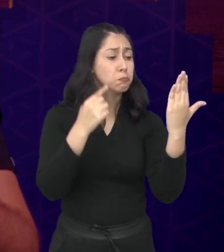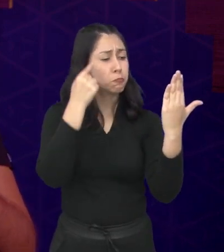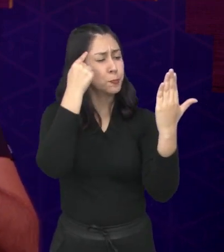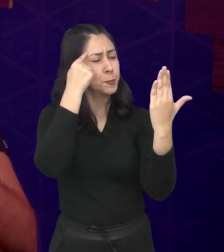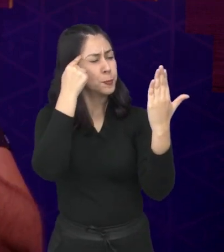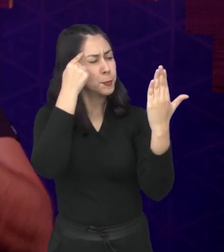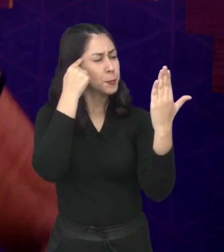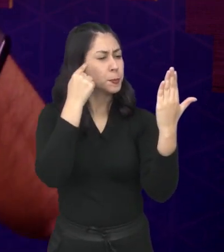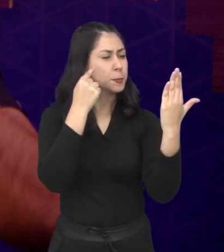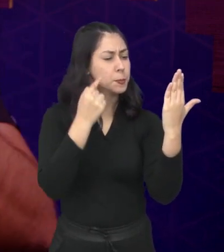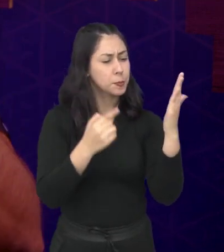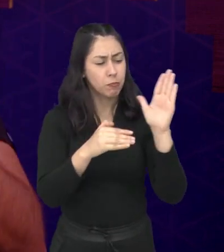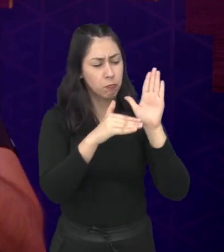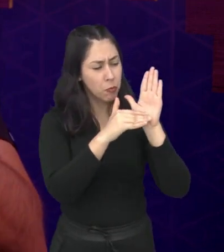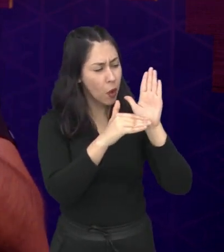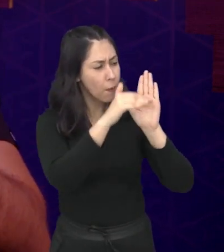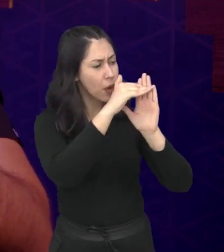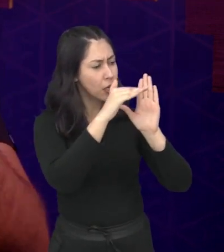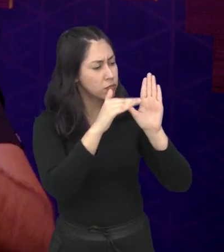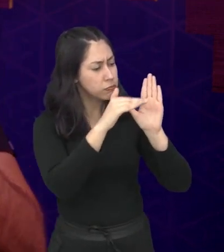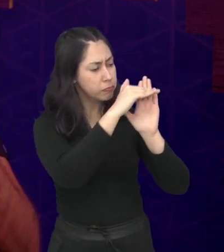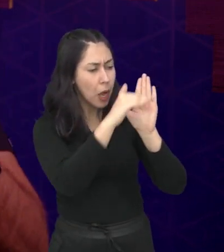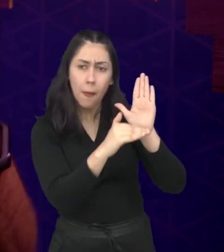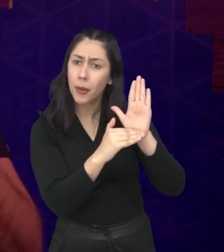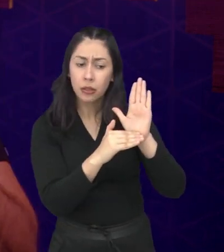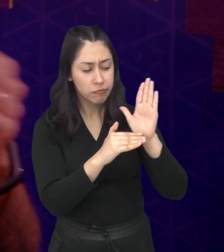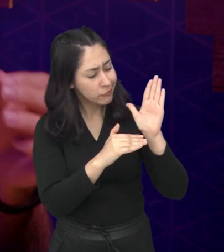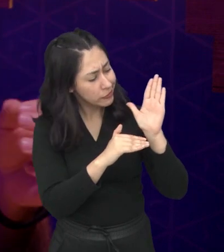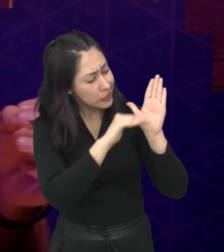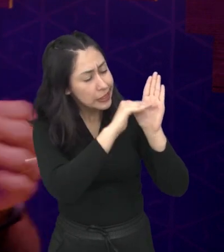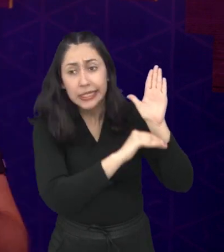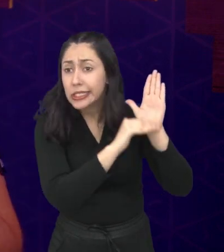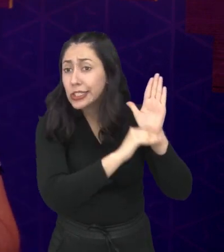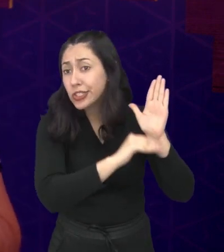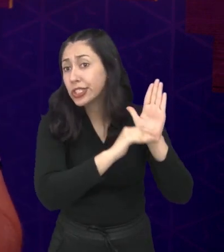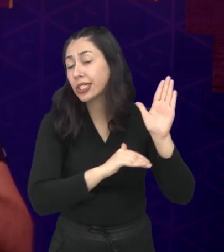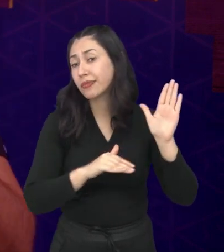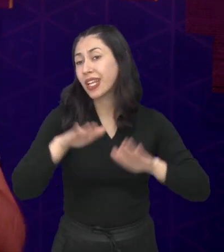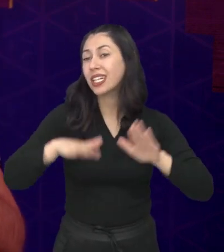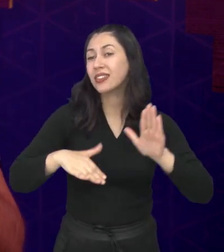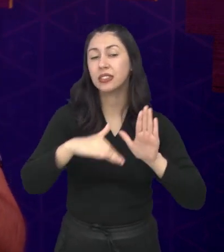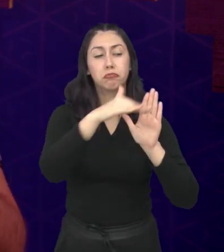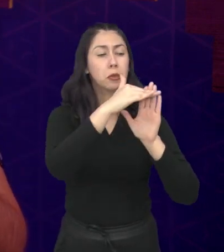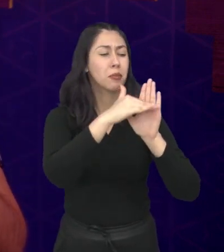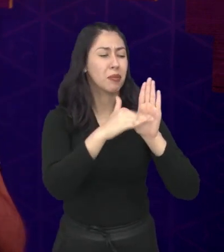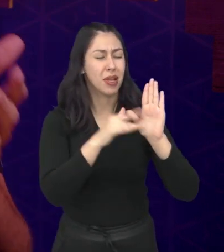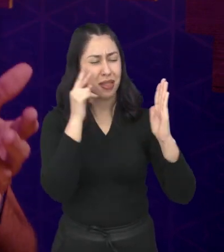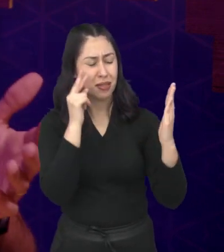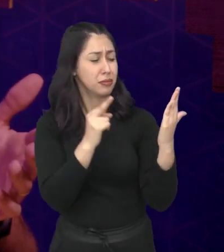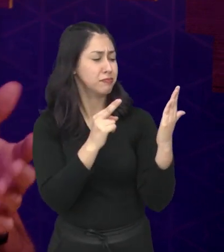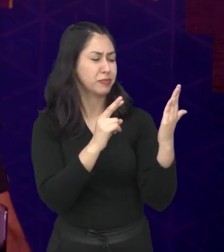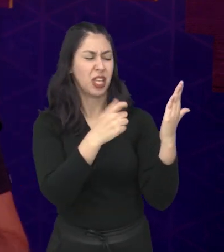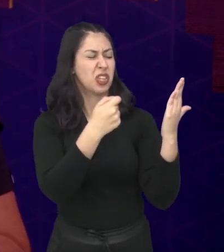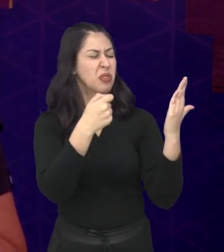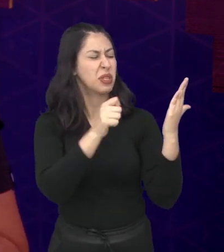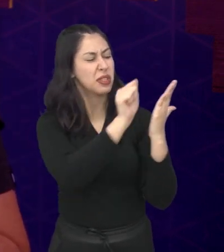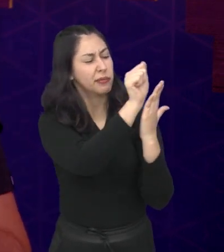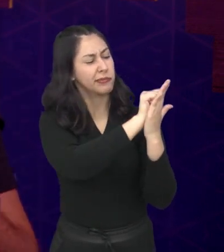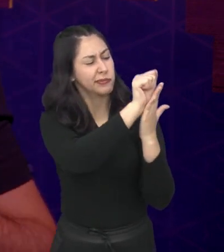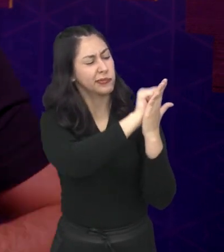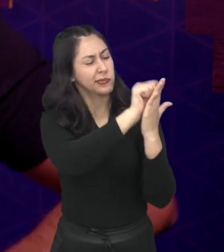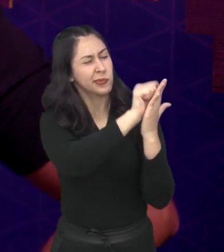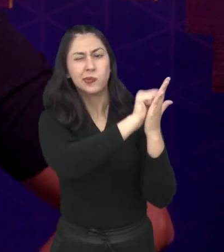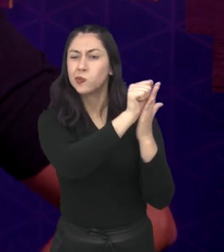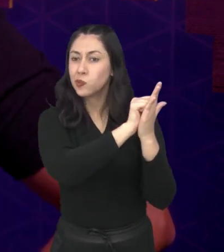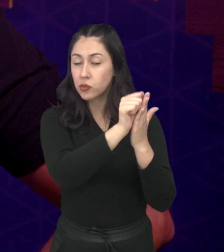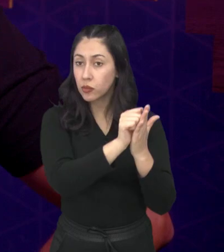repensando naquilo que, na ordem dessas coisas, naquilo que pode sair. Às vezes passa um tempo lá na sua lista e nem faz mais sentido. Você